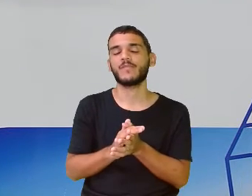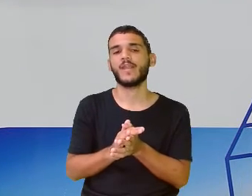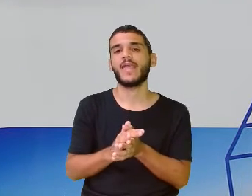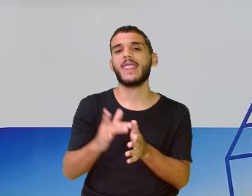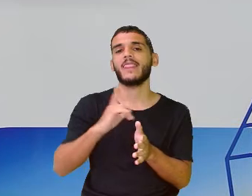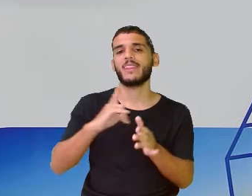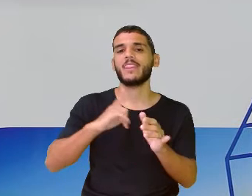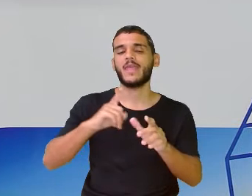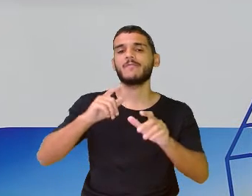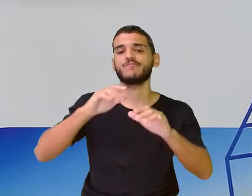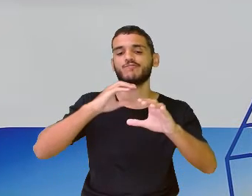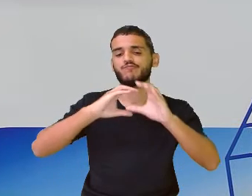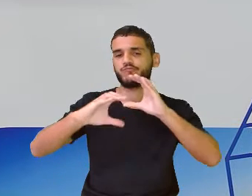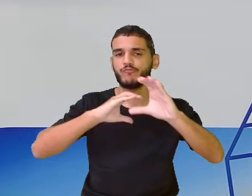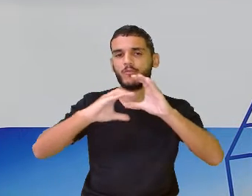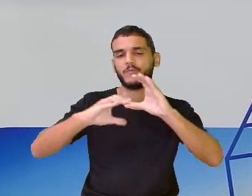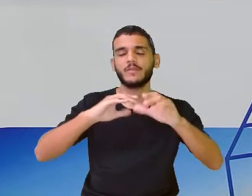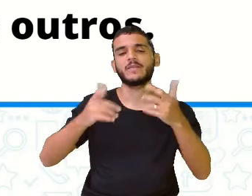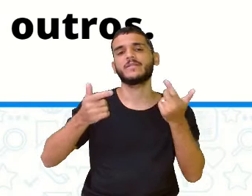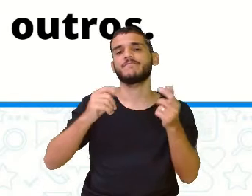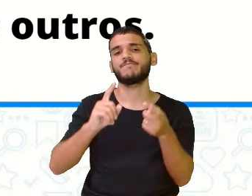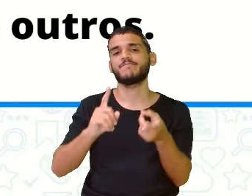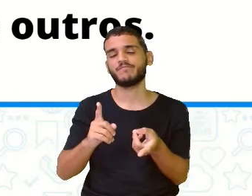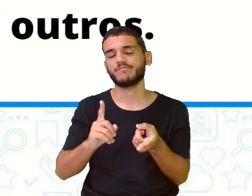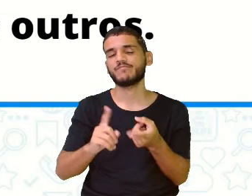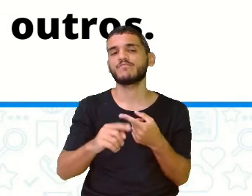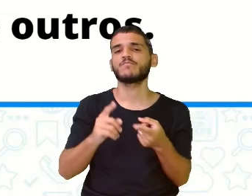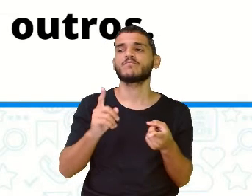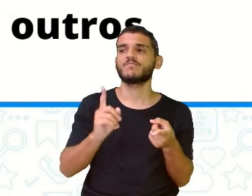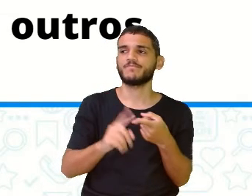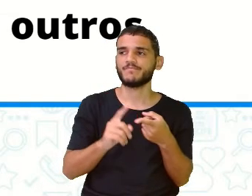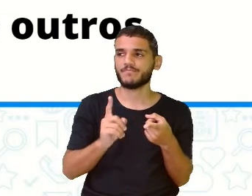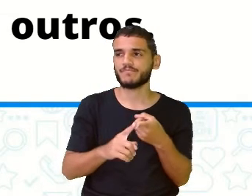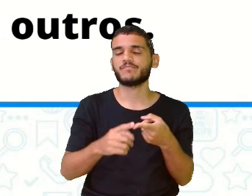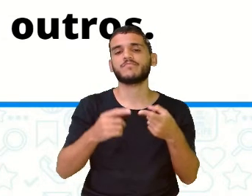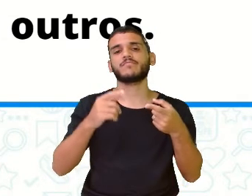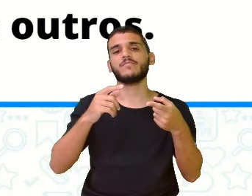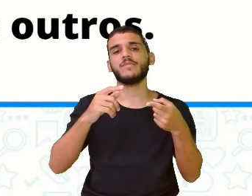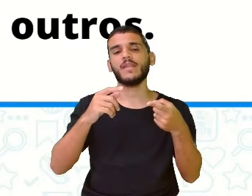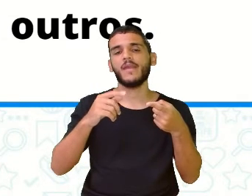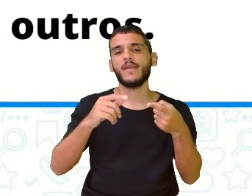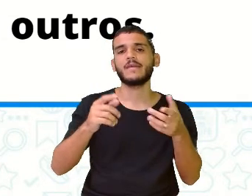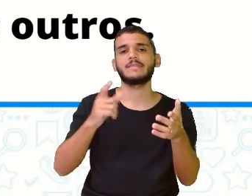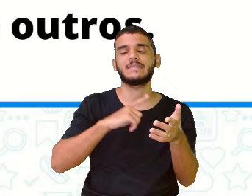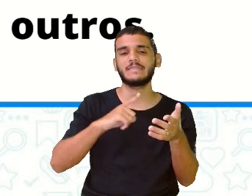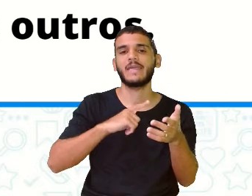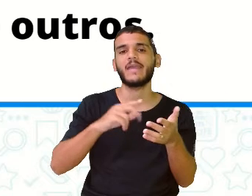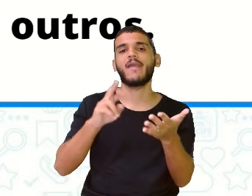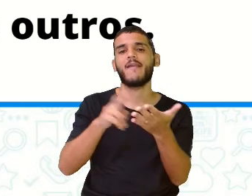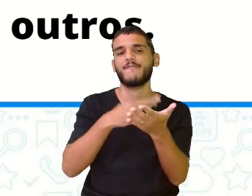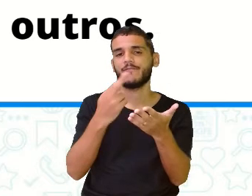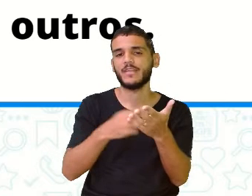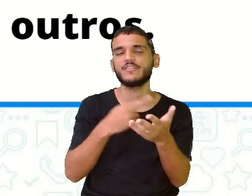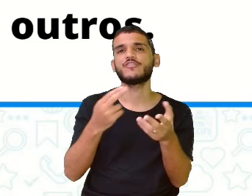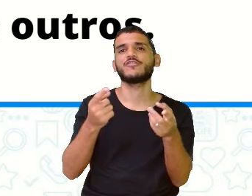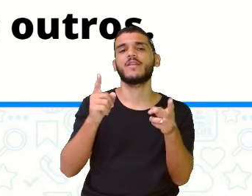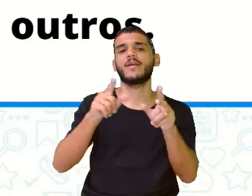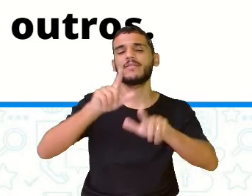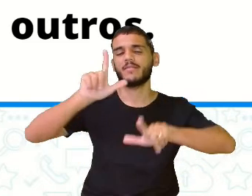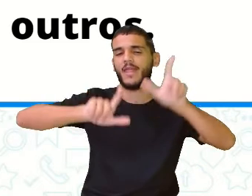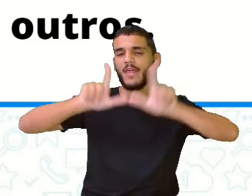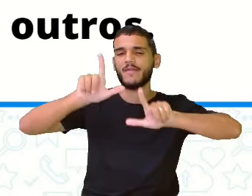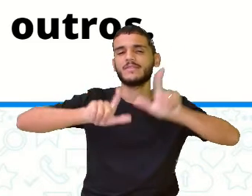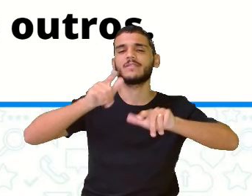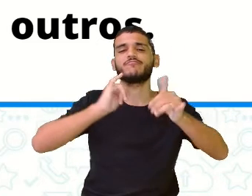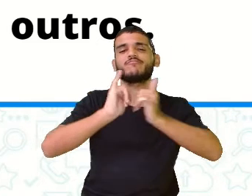de comunicação. Quais são eles? Você já sabe, não é? Os jornais, as revistas, televisão,